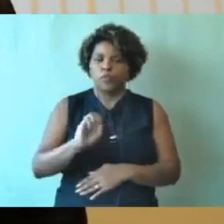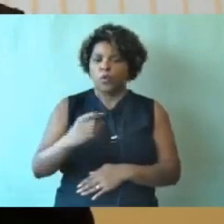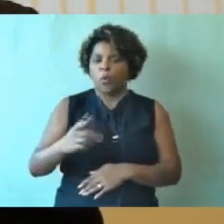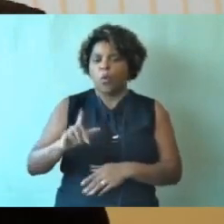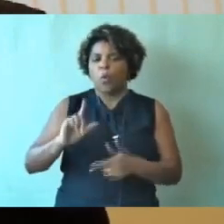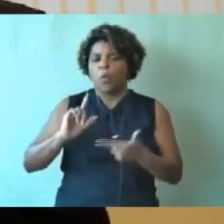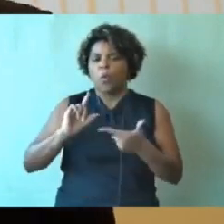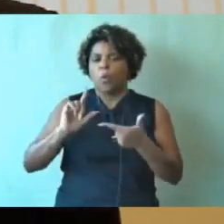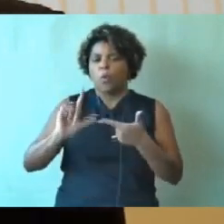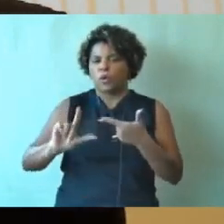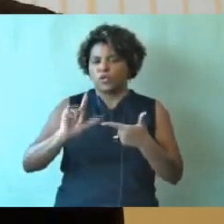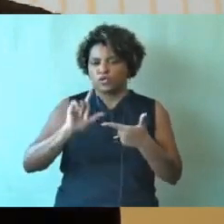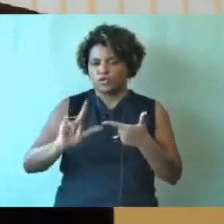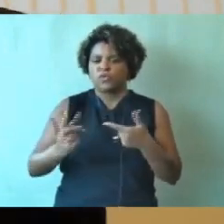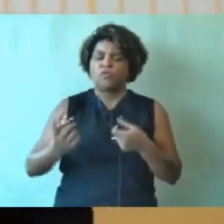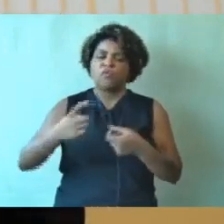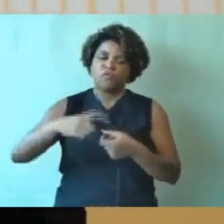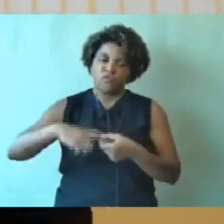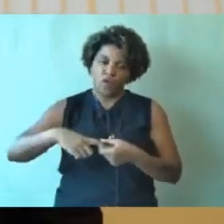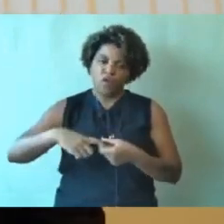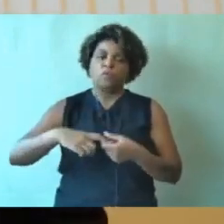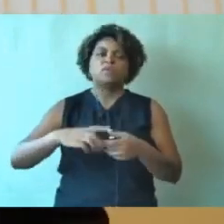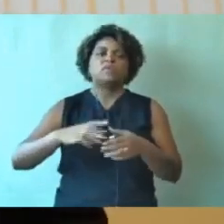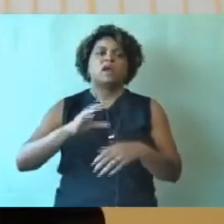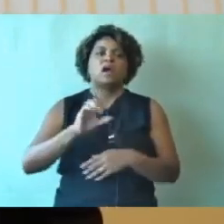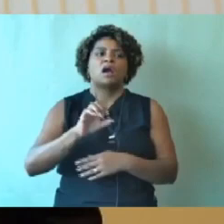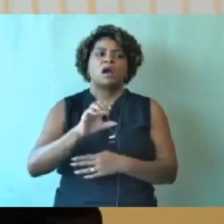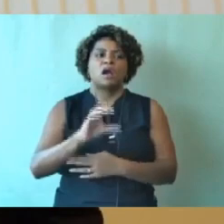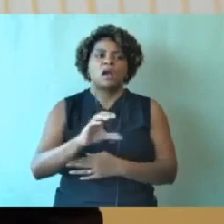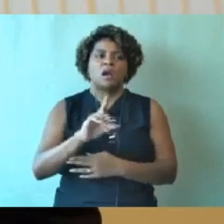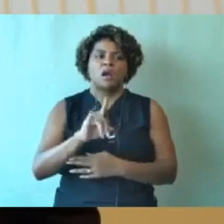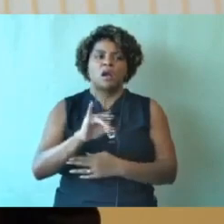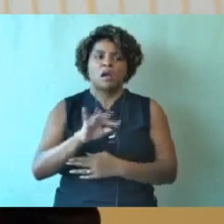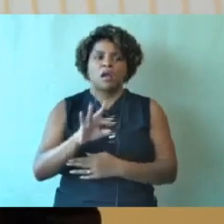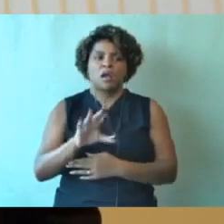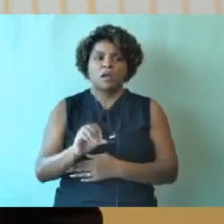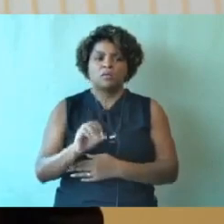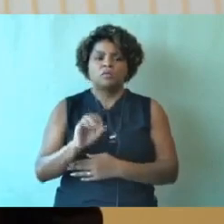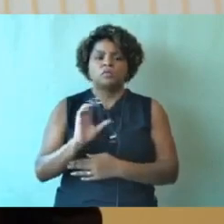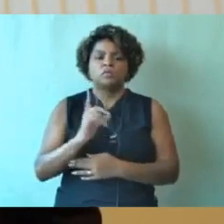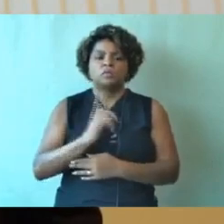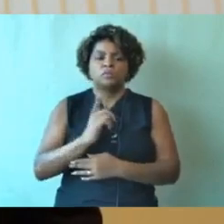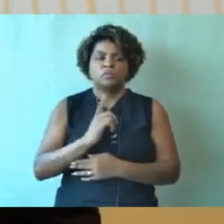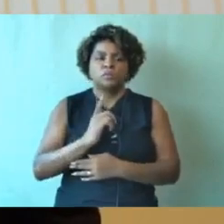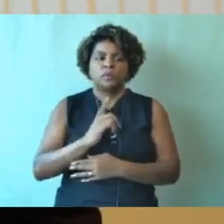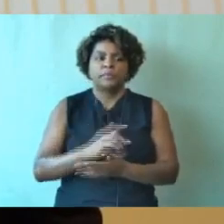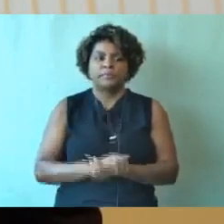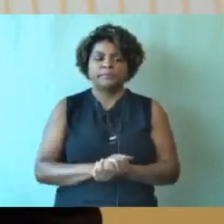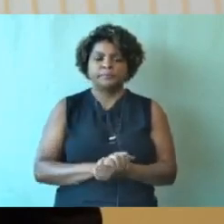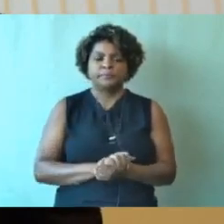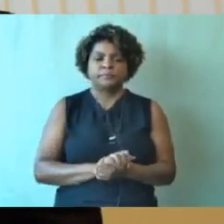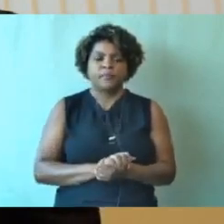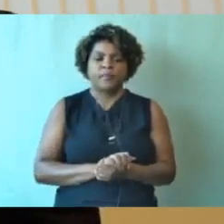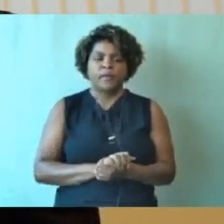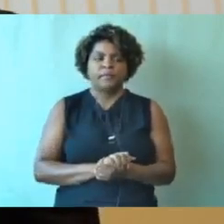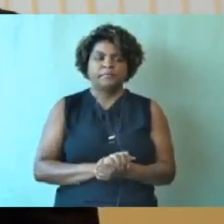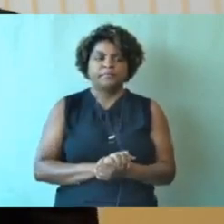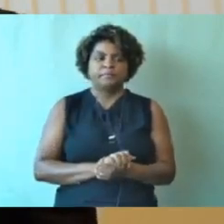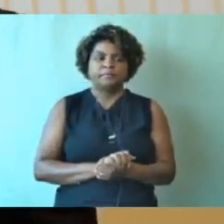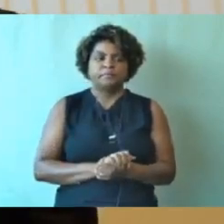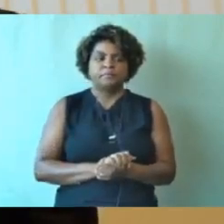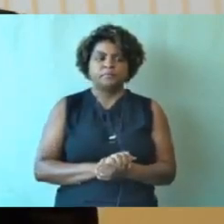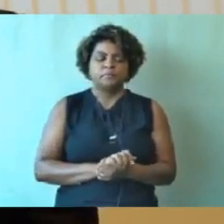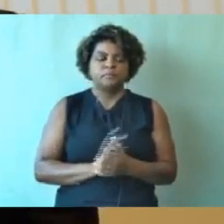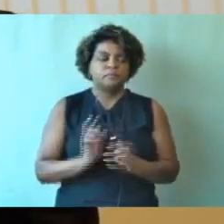a gente volta a ter crédito. Da forma que estava, era sem chance, não tinha nenhuma oferta para a gente tendo a segurança jurídica, nós